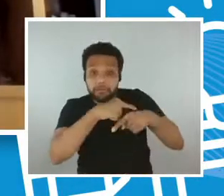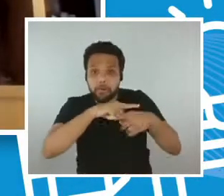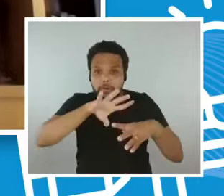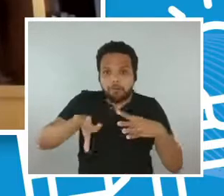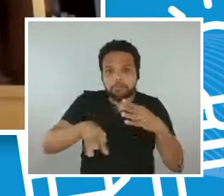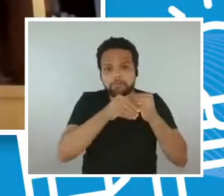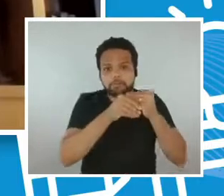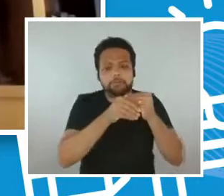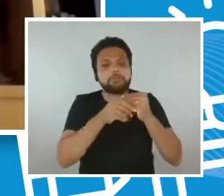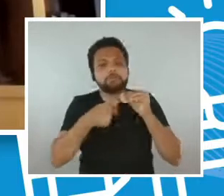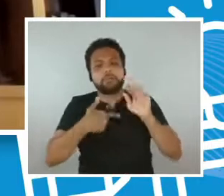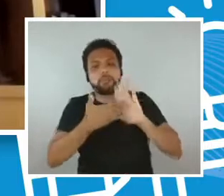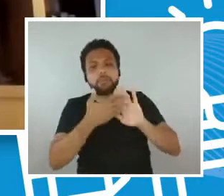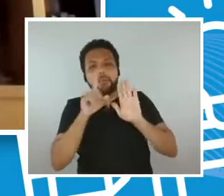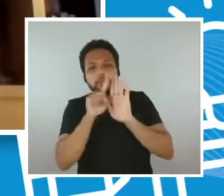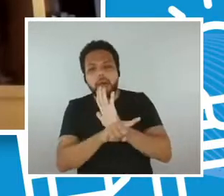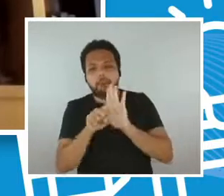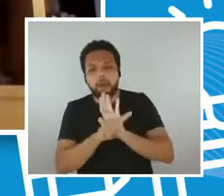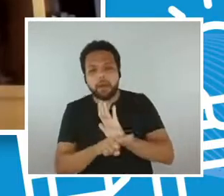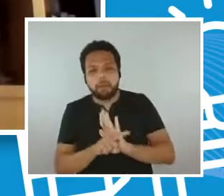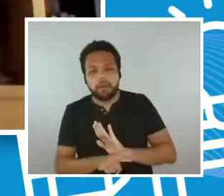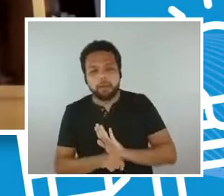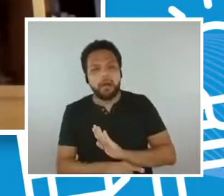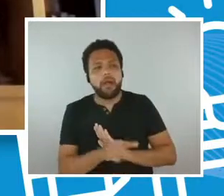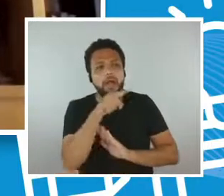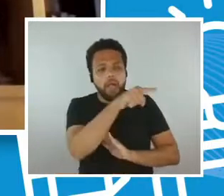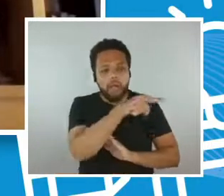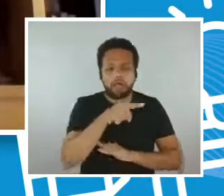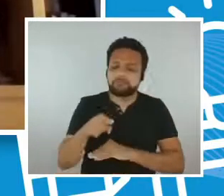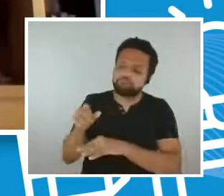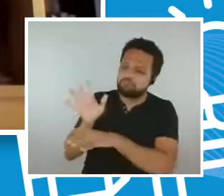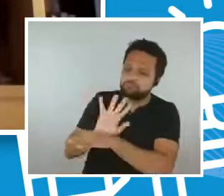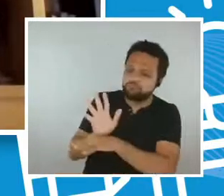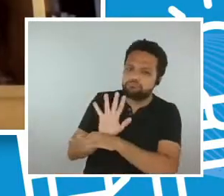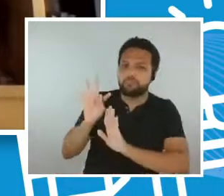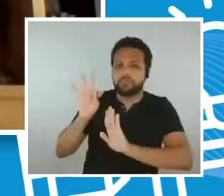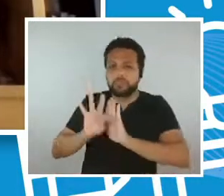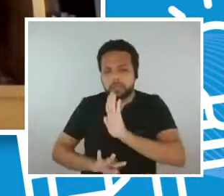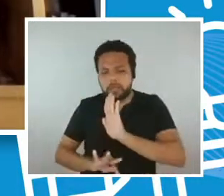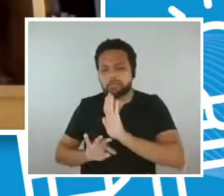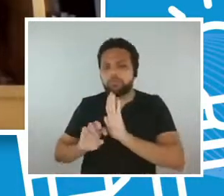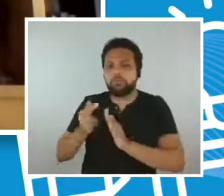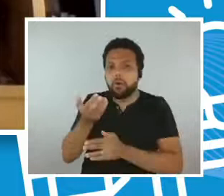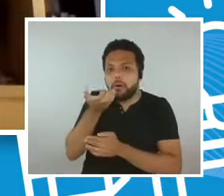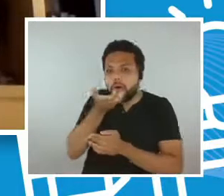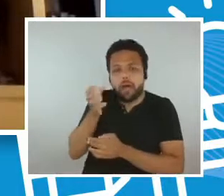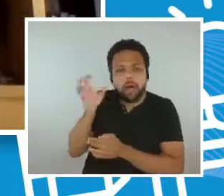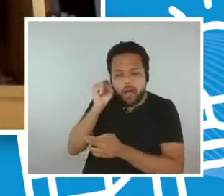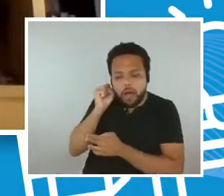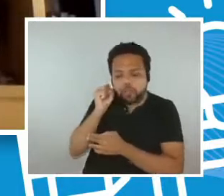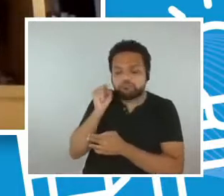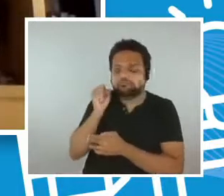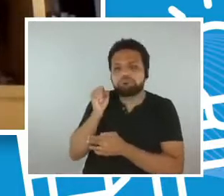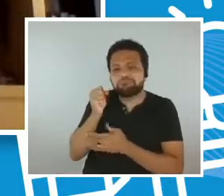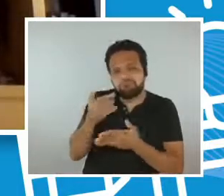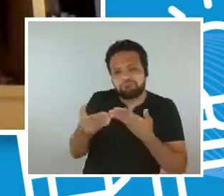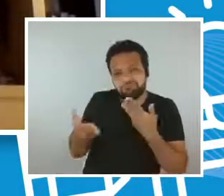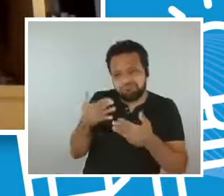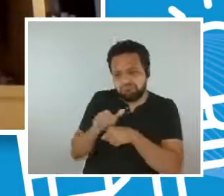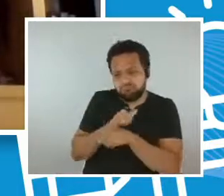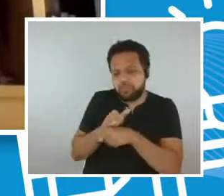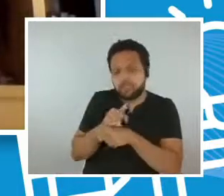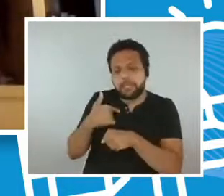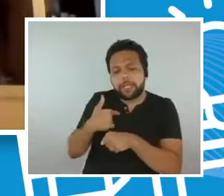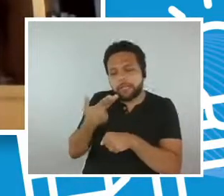a respeito das quais eles possam dialogar, nem que seja com eles mesmos, ou fazendo alguma coisa